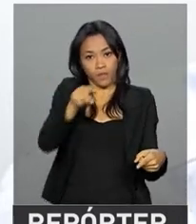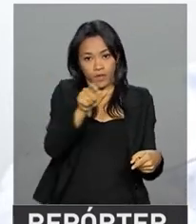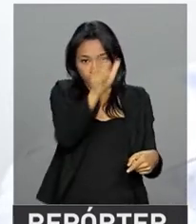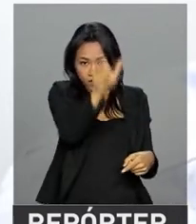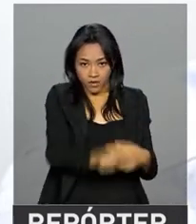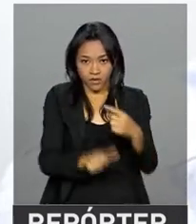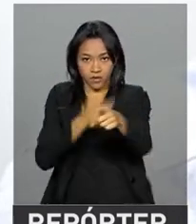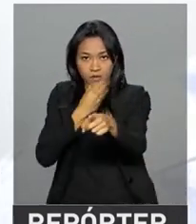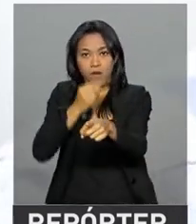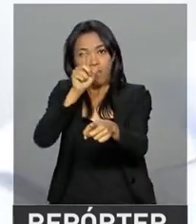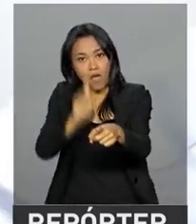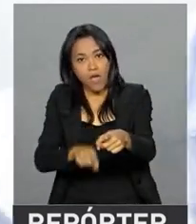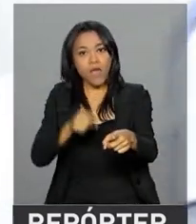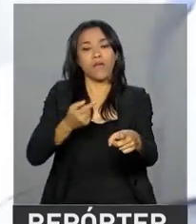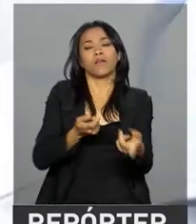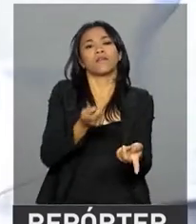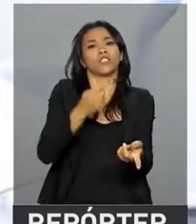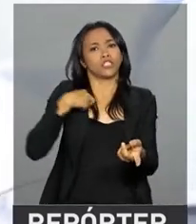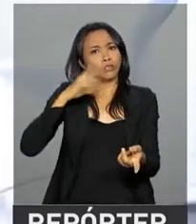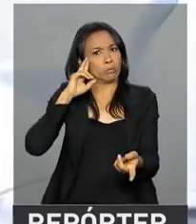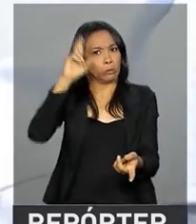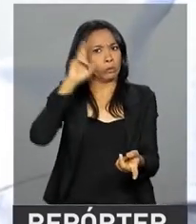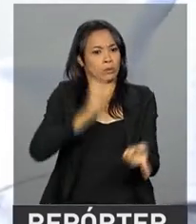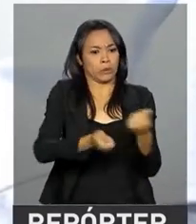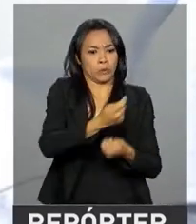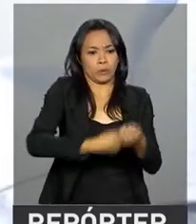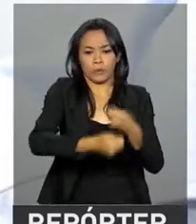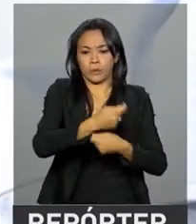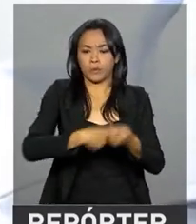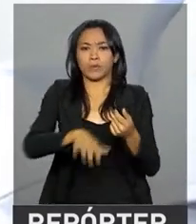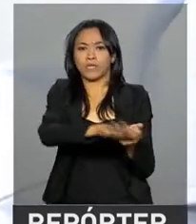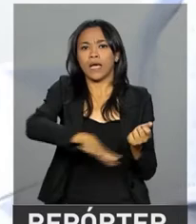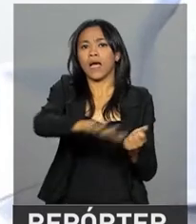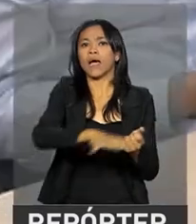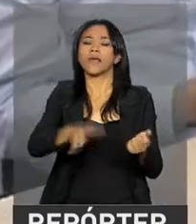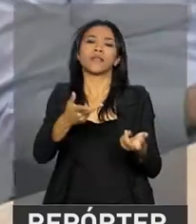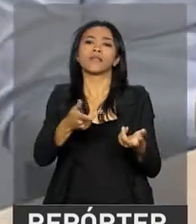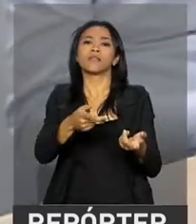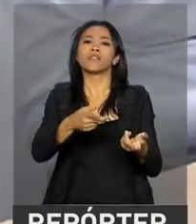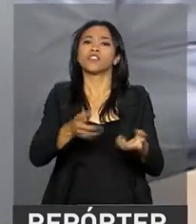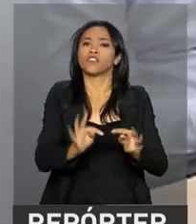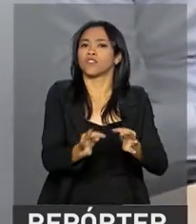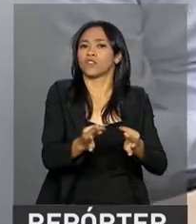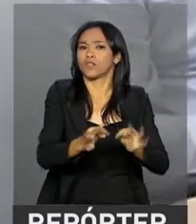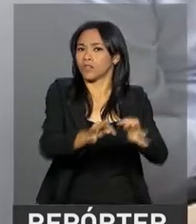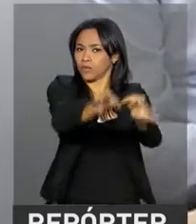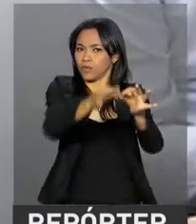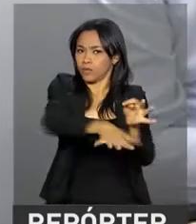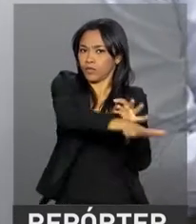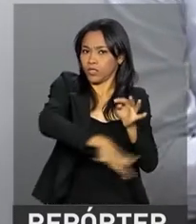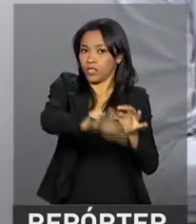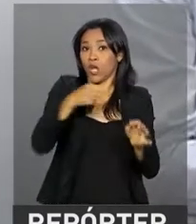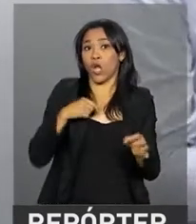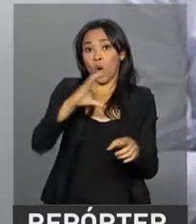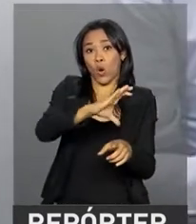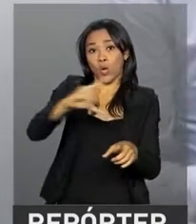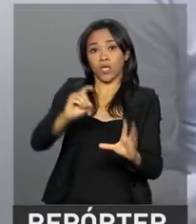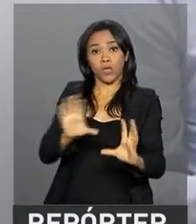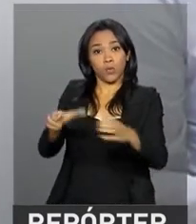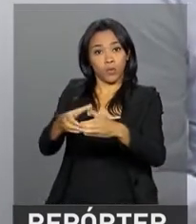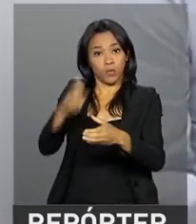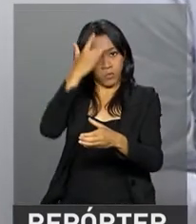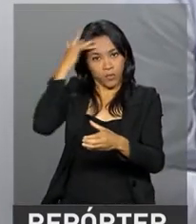linha gerente de produtos de uma empresa que desenvolve soluções de informática para a área contábil coordena uma equipe que há dois meses